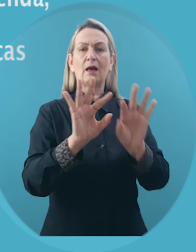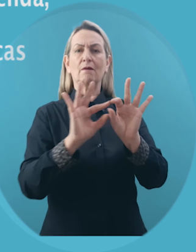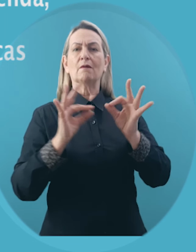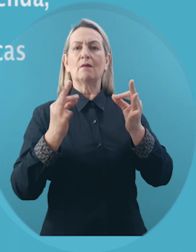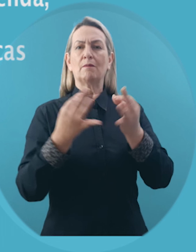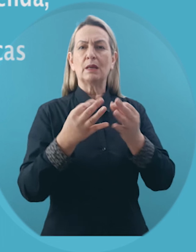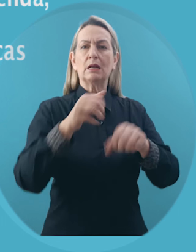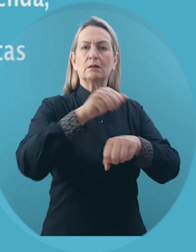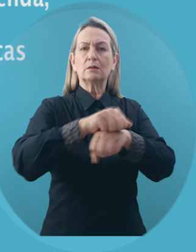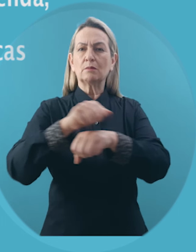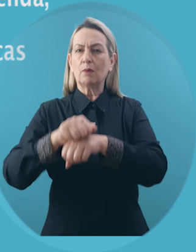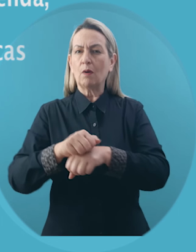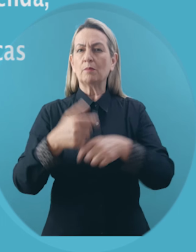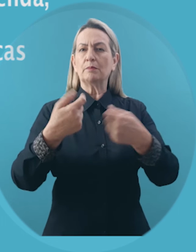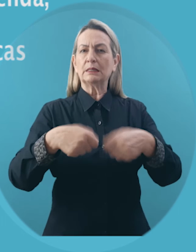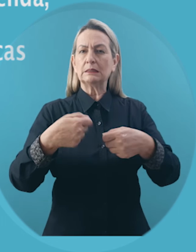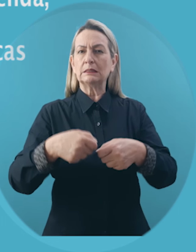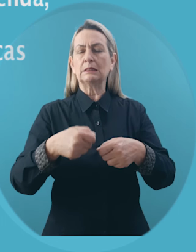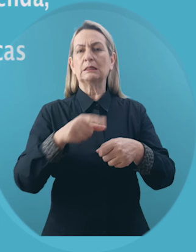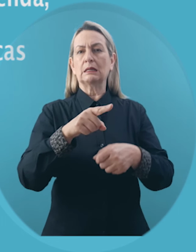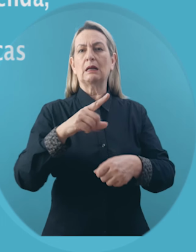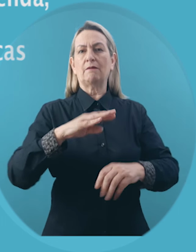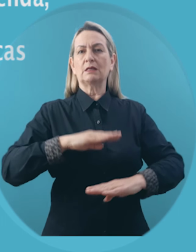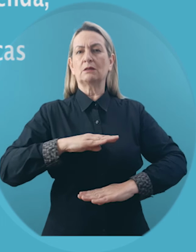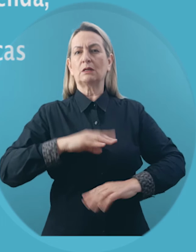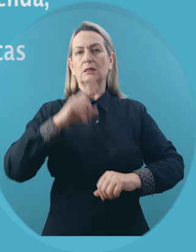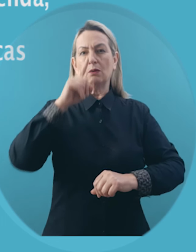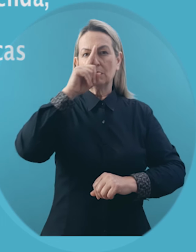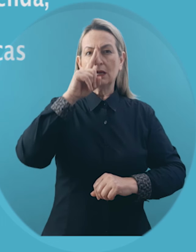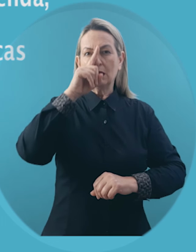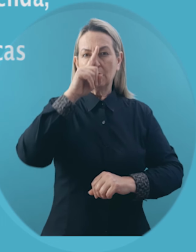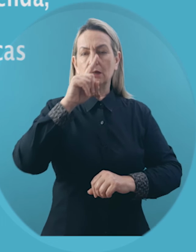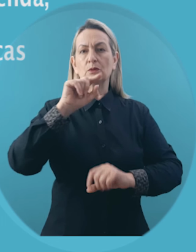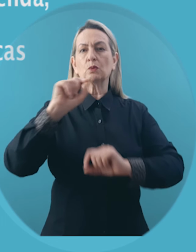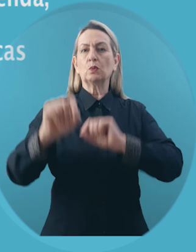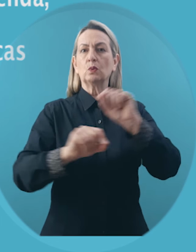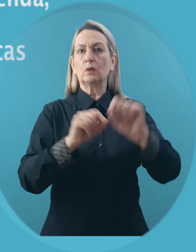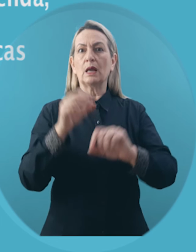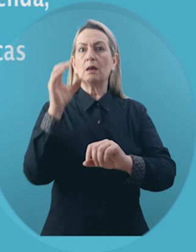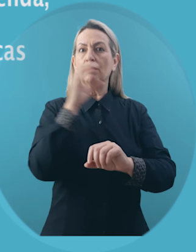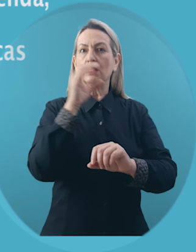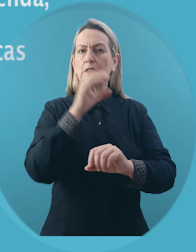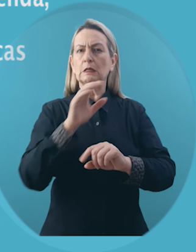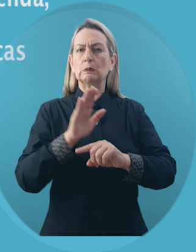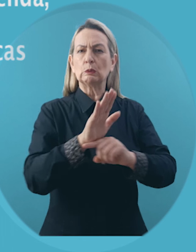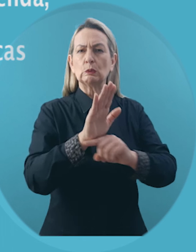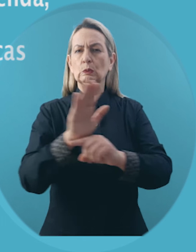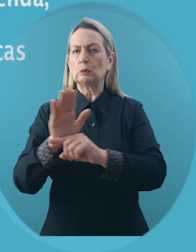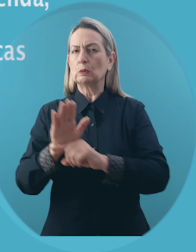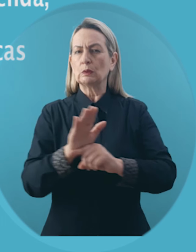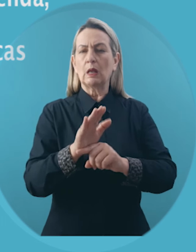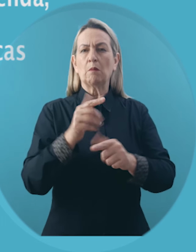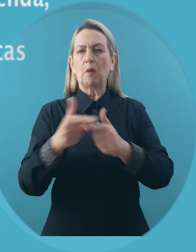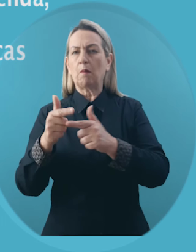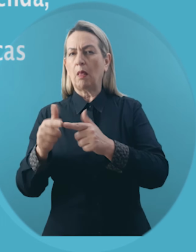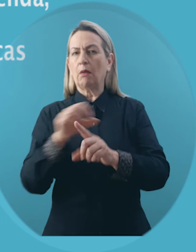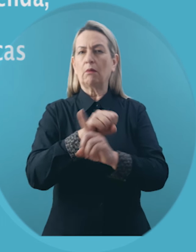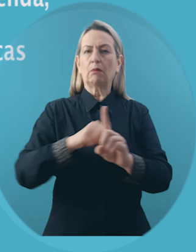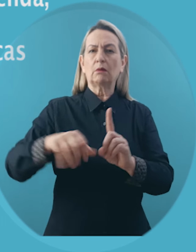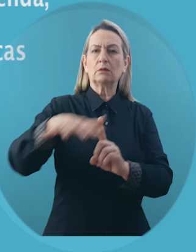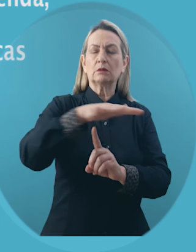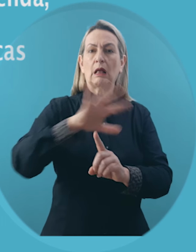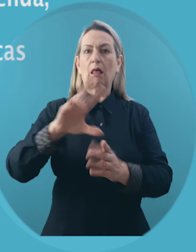assistenciais para as famílias em estado de vulnerabilidade e nas situações de enfrentamento ao estado de emergência